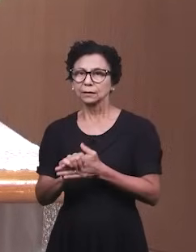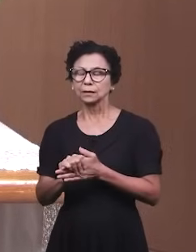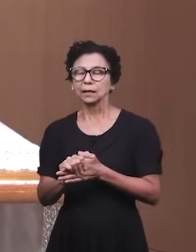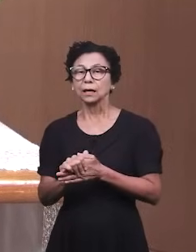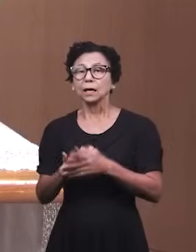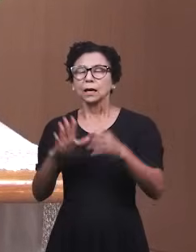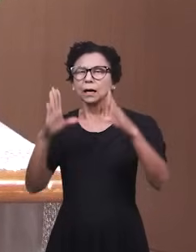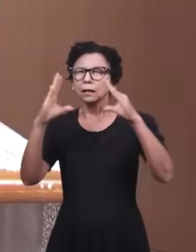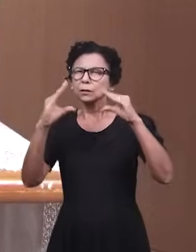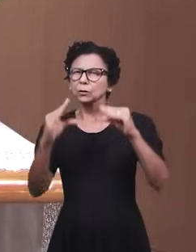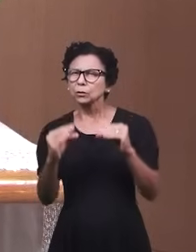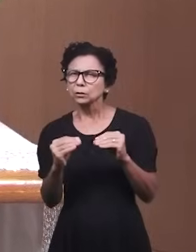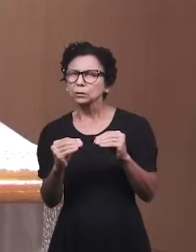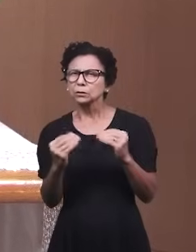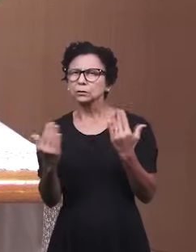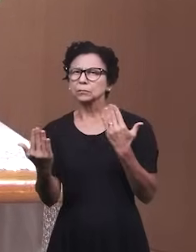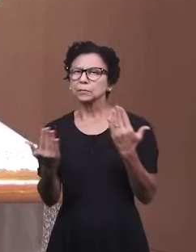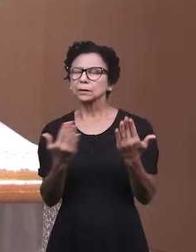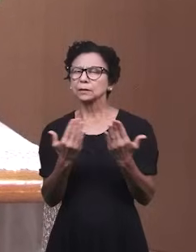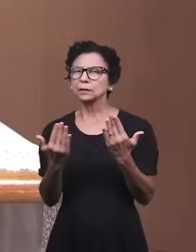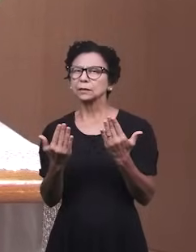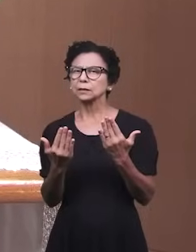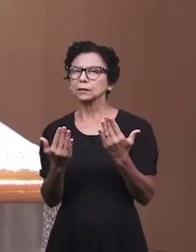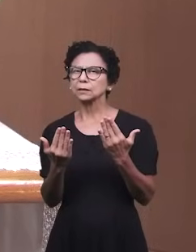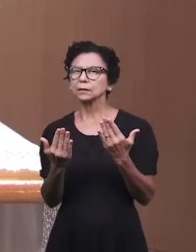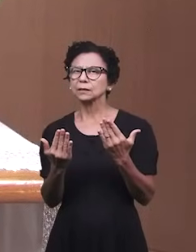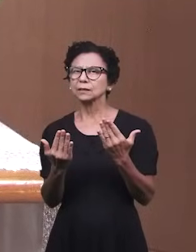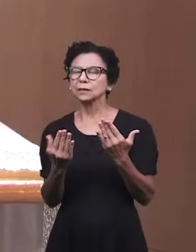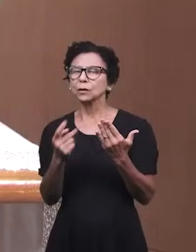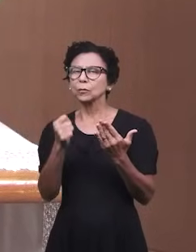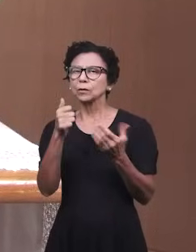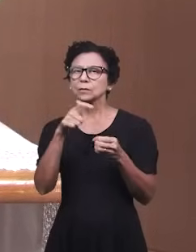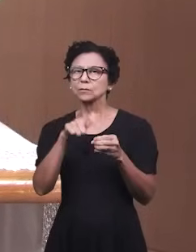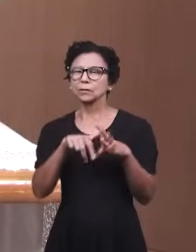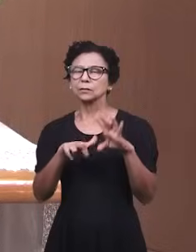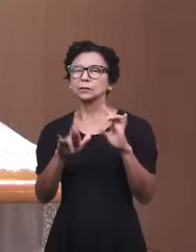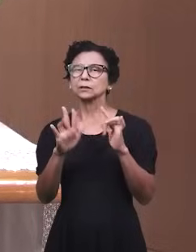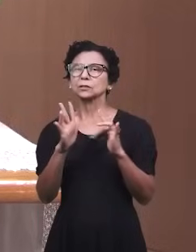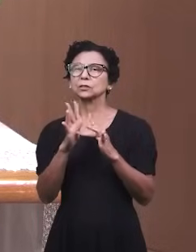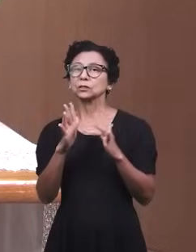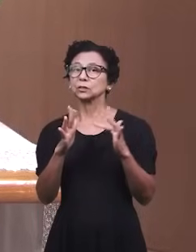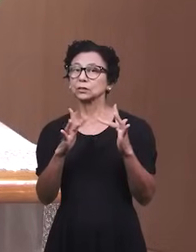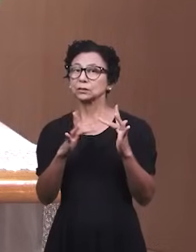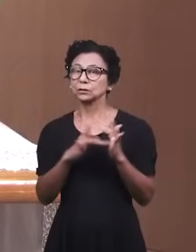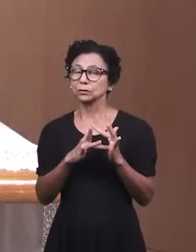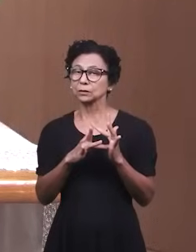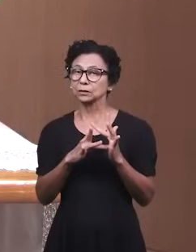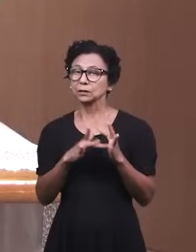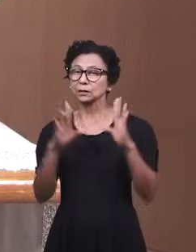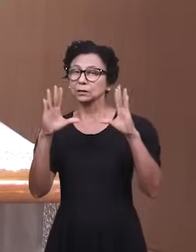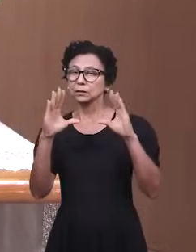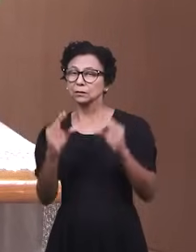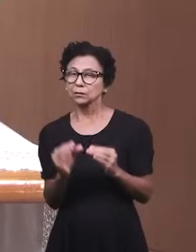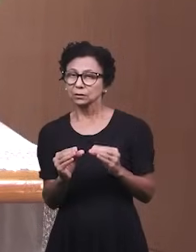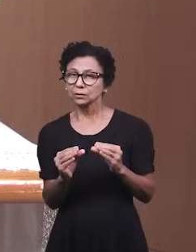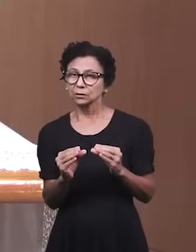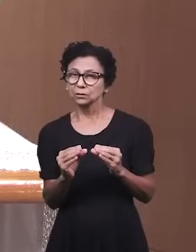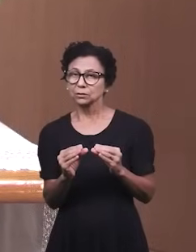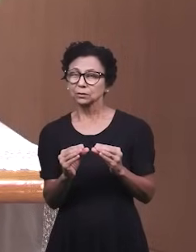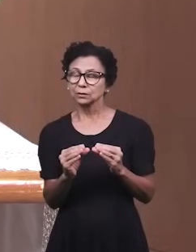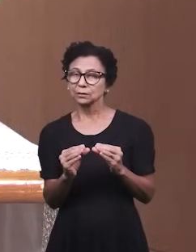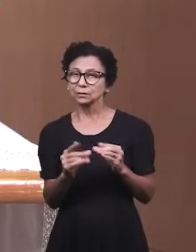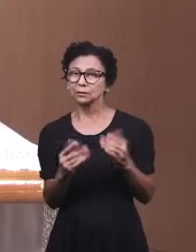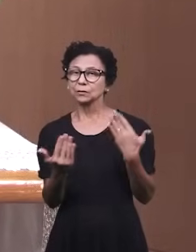o momento próximo da meia-noite, e temos a luz. Nesse momento de trevas, o que